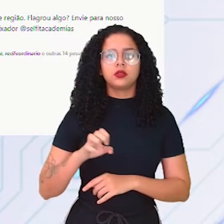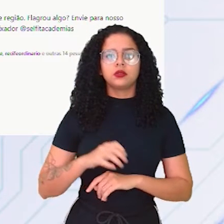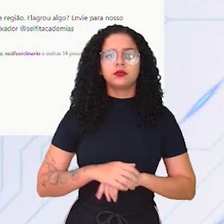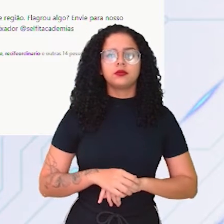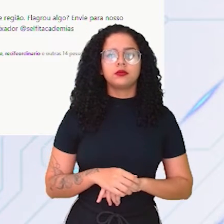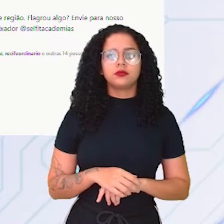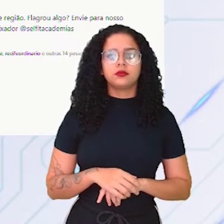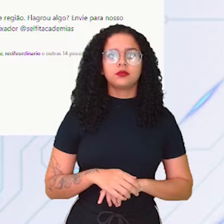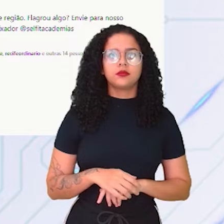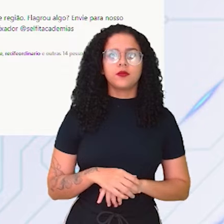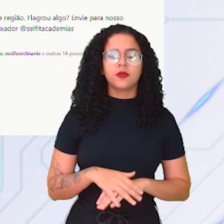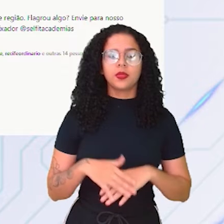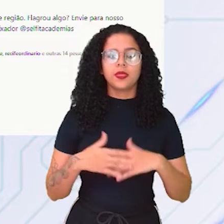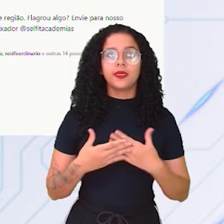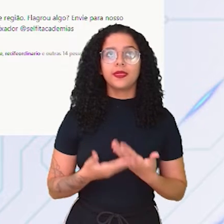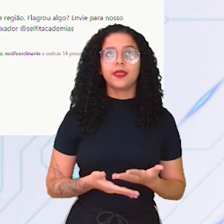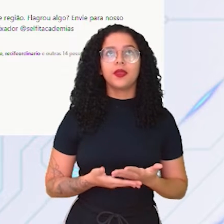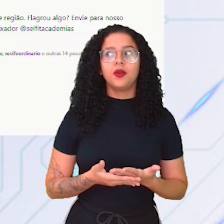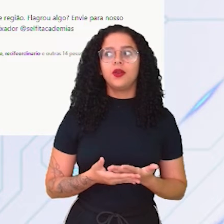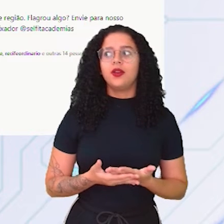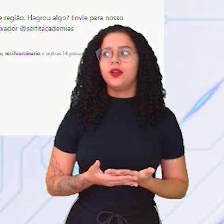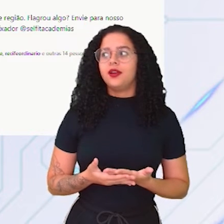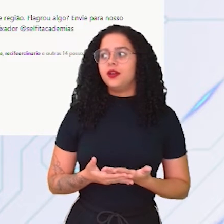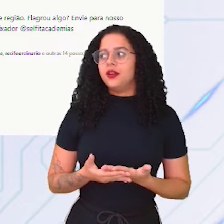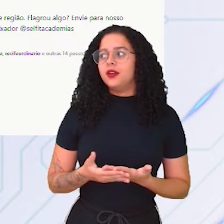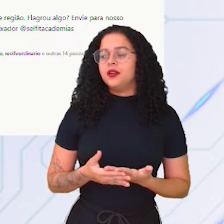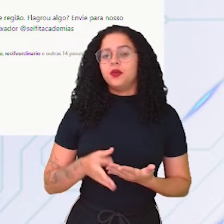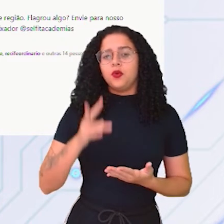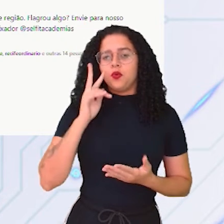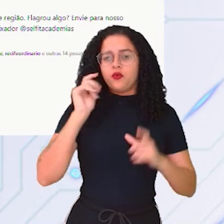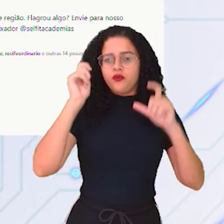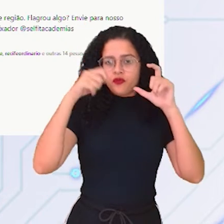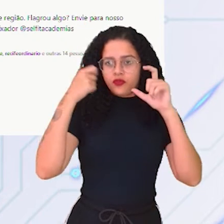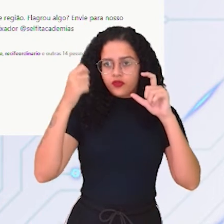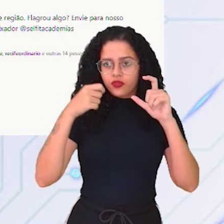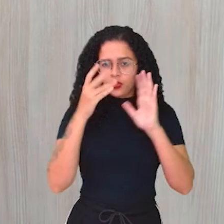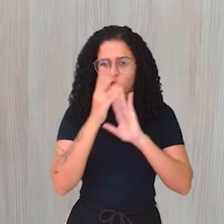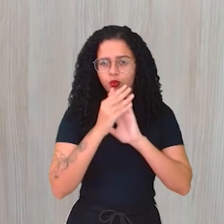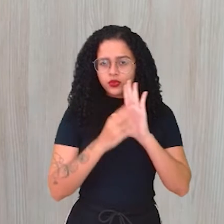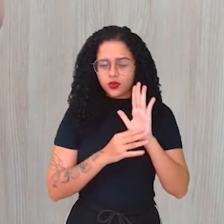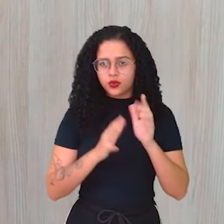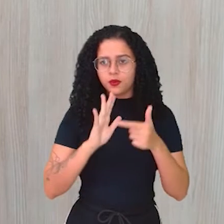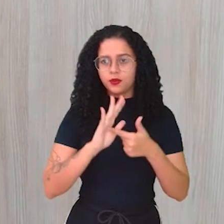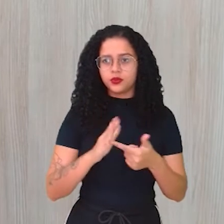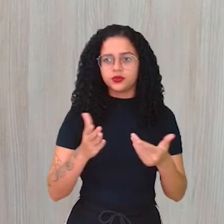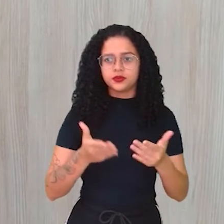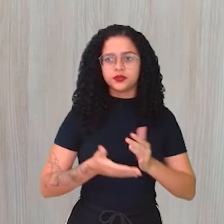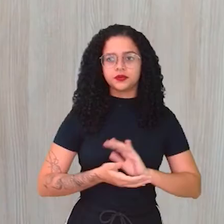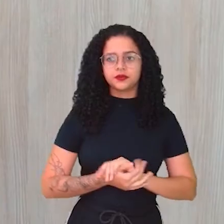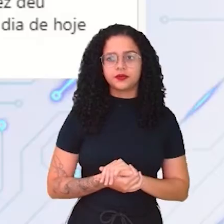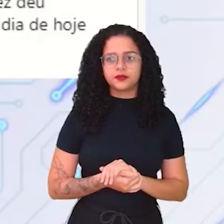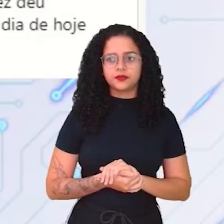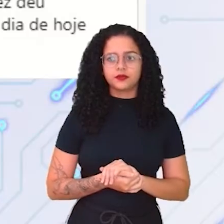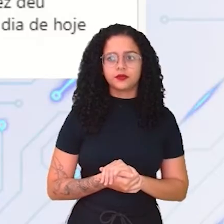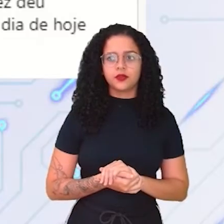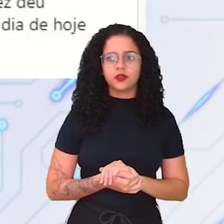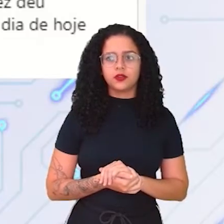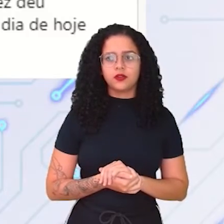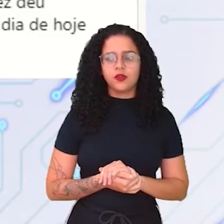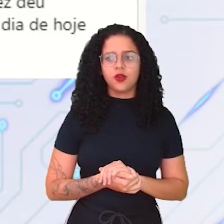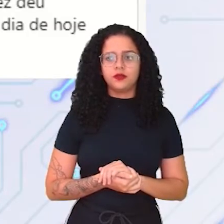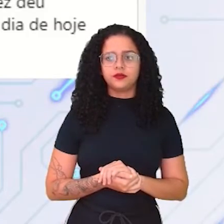E aí eu vi um vídeo, né, um conteúdo digital que apareceu pra gente agora há pouco. Carro aqui,